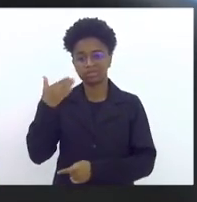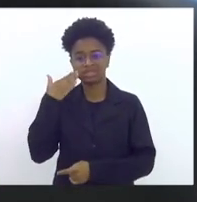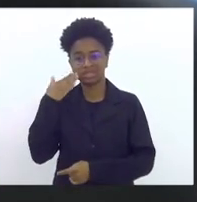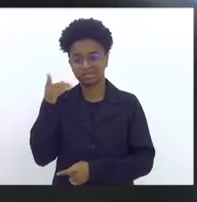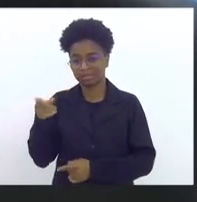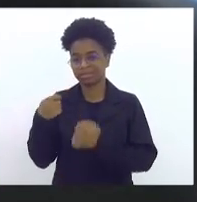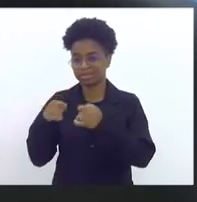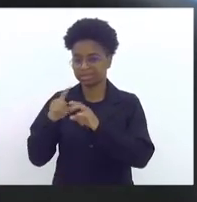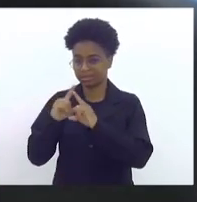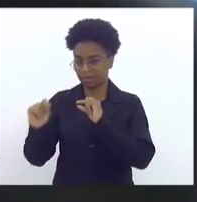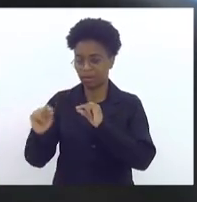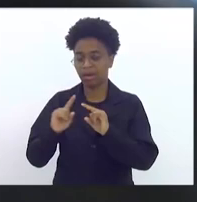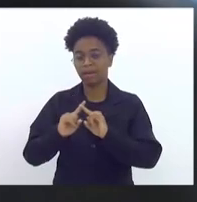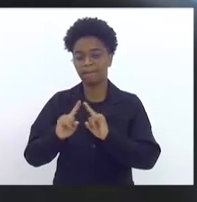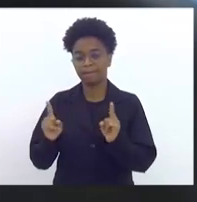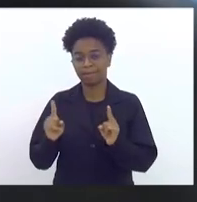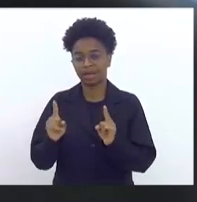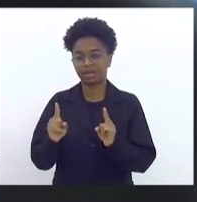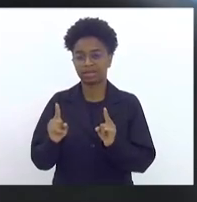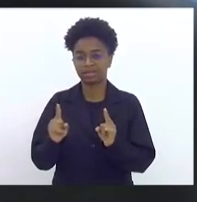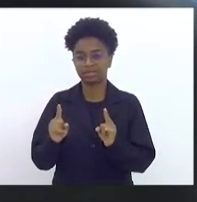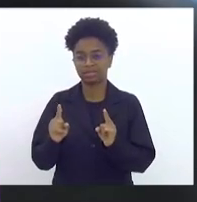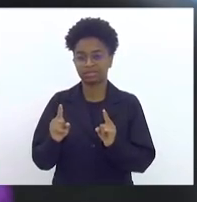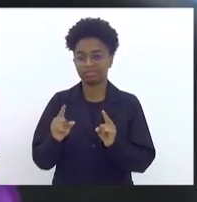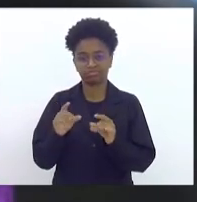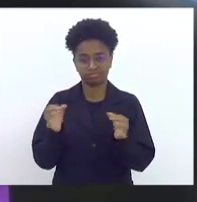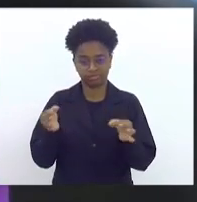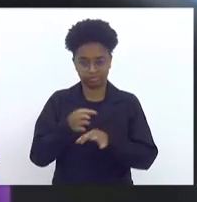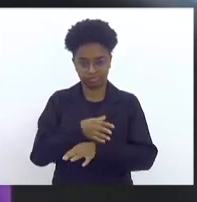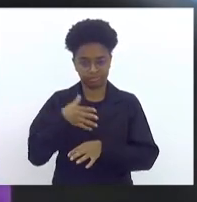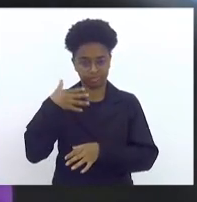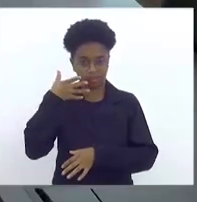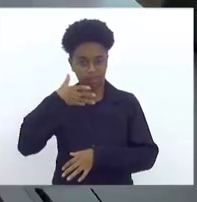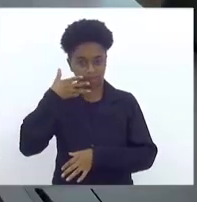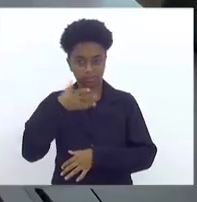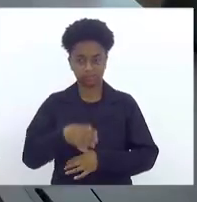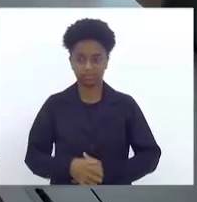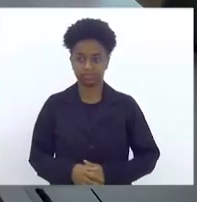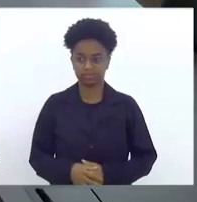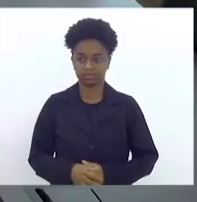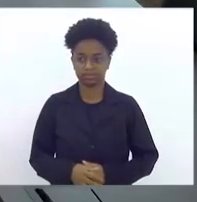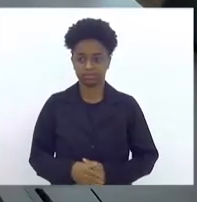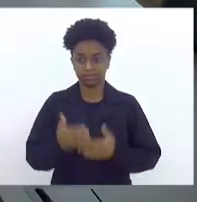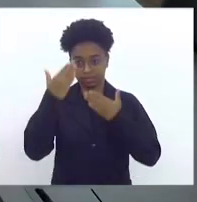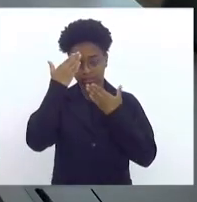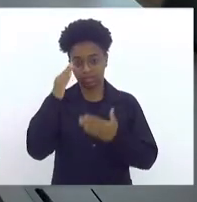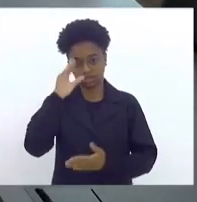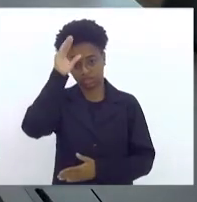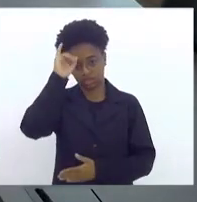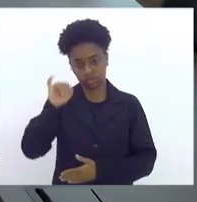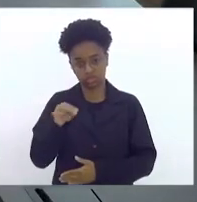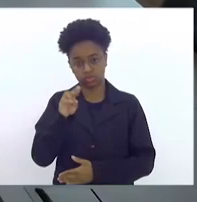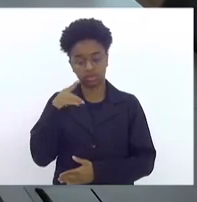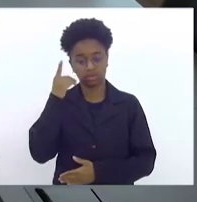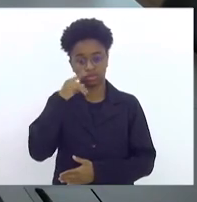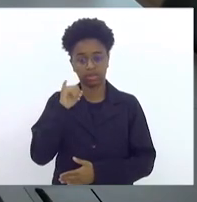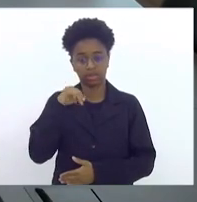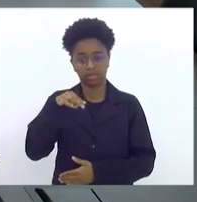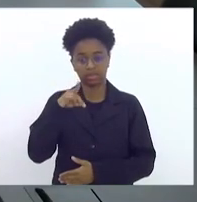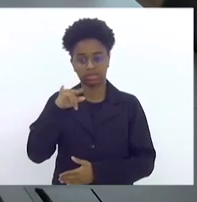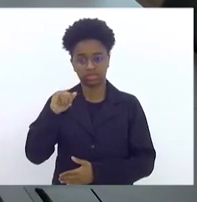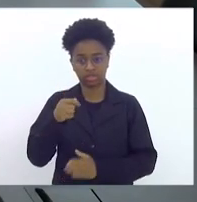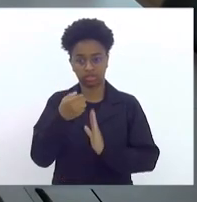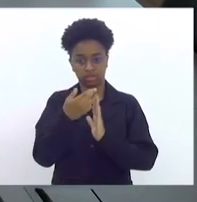que se ausentar já dentro em cima do sofá são essas as minhas ponderações obrigado obrigada te ajuda deputada indiarmelar o nosso